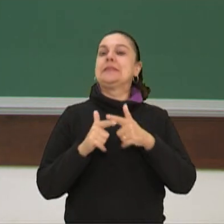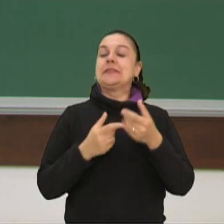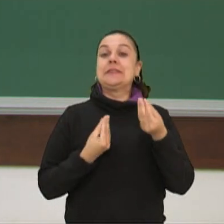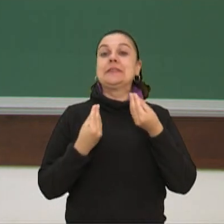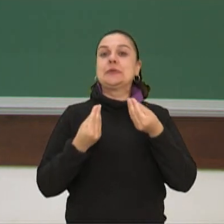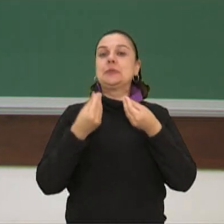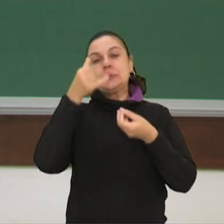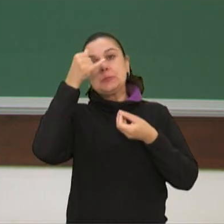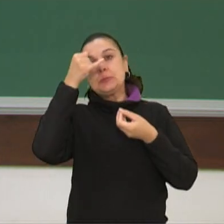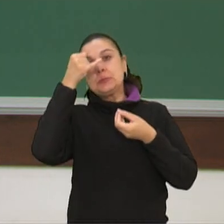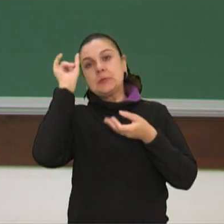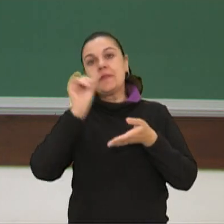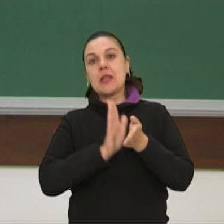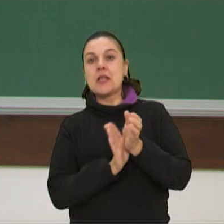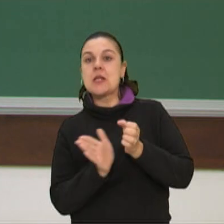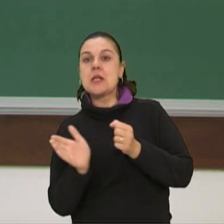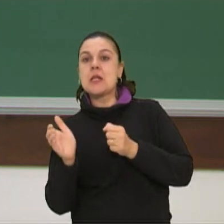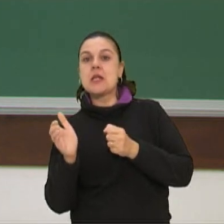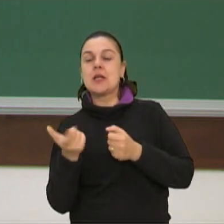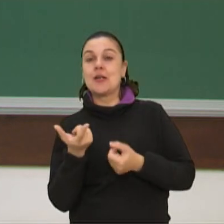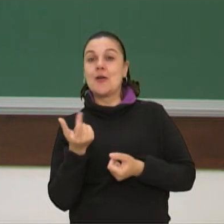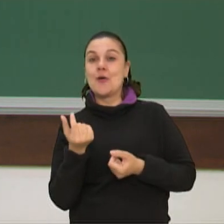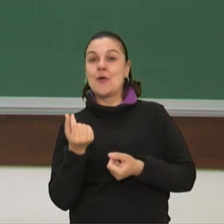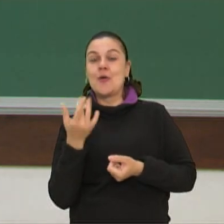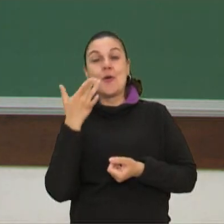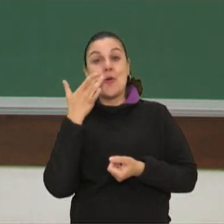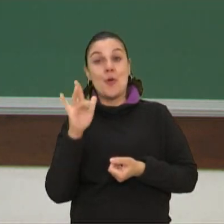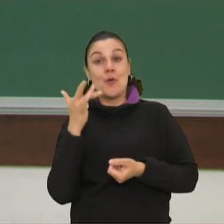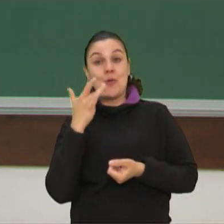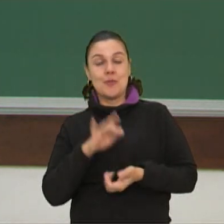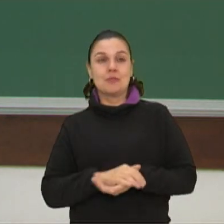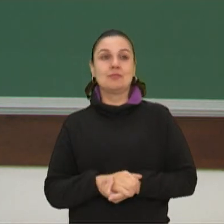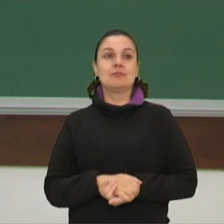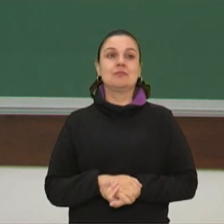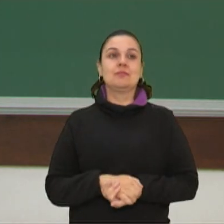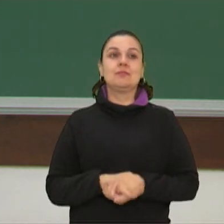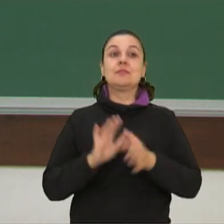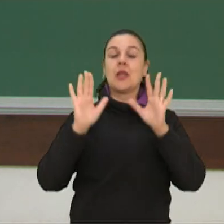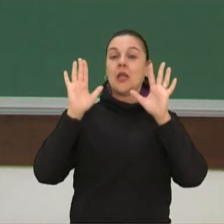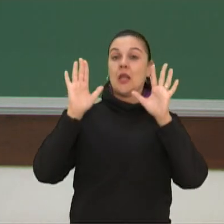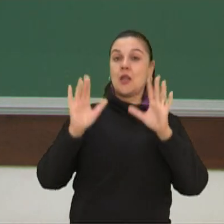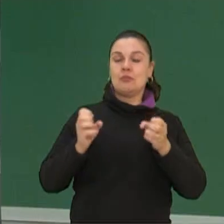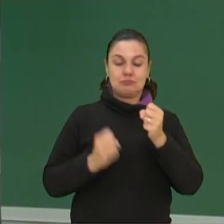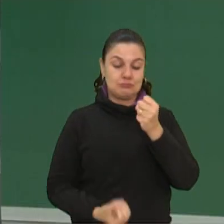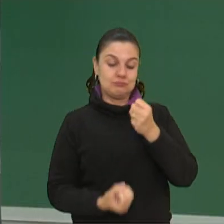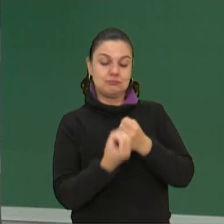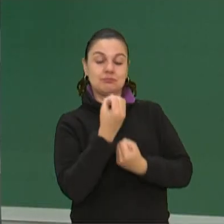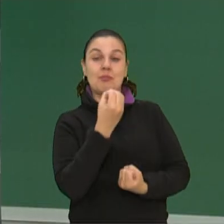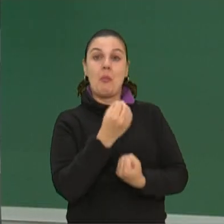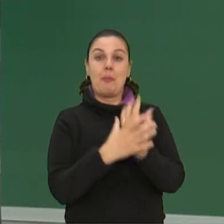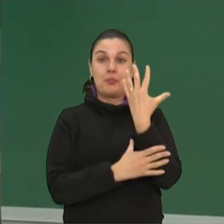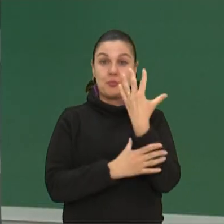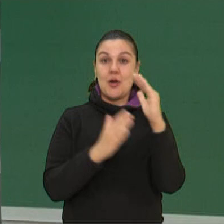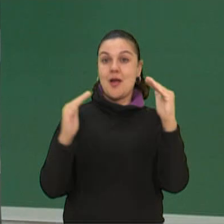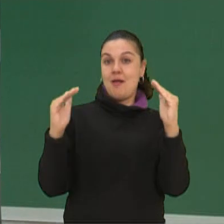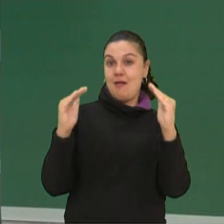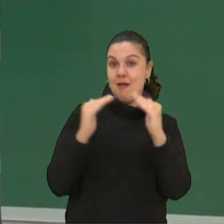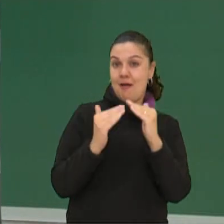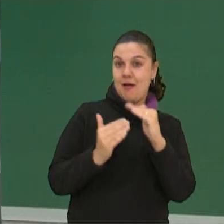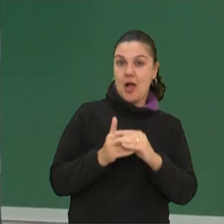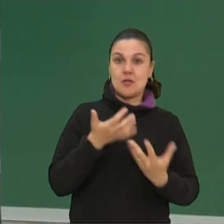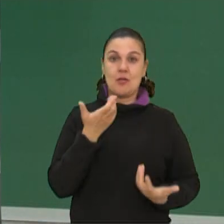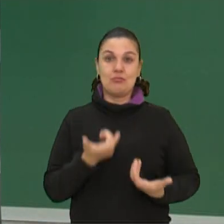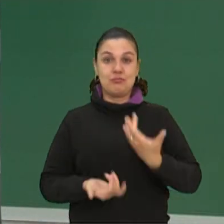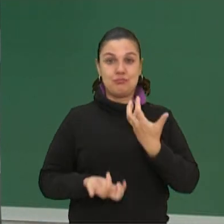Como evitar o contrabando do ouro? Então, as casas de fundição